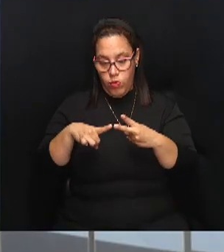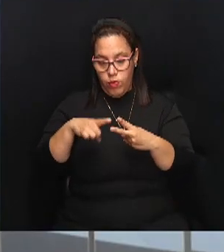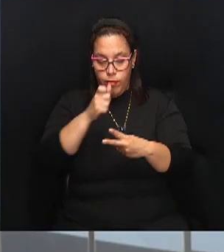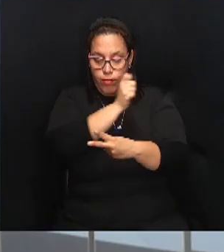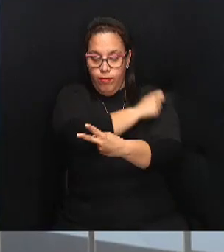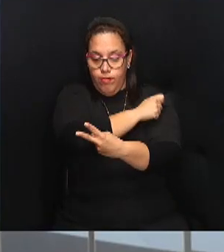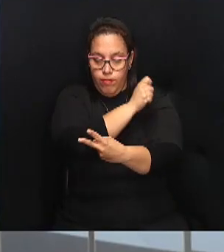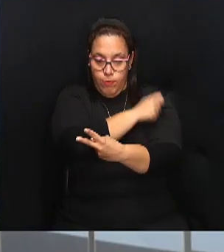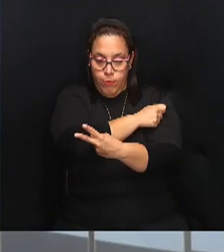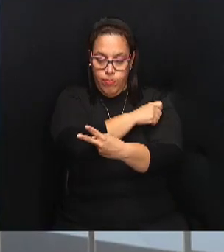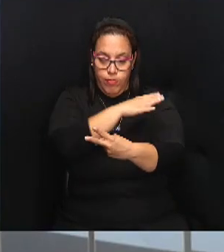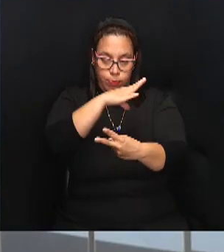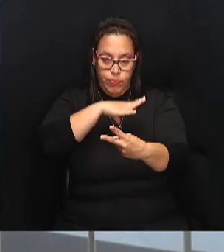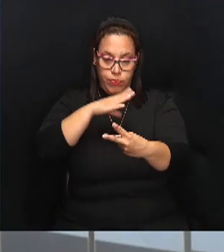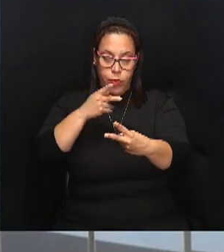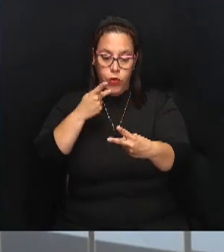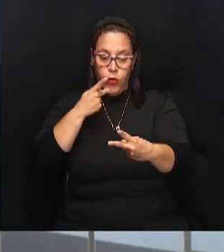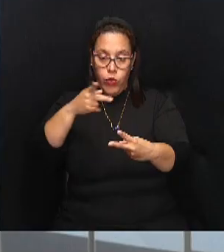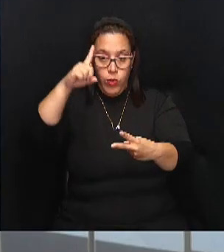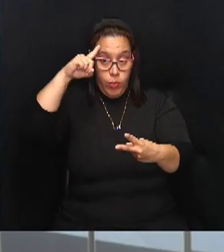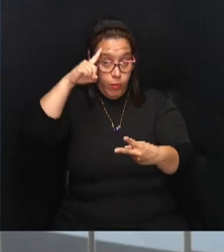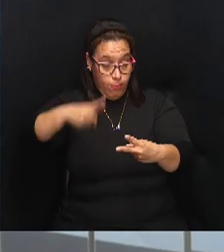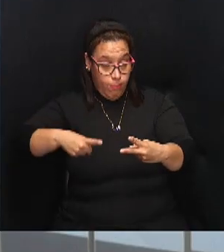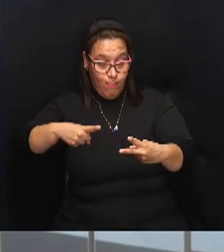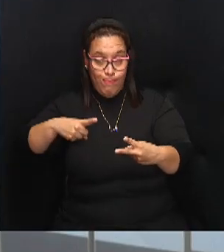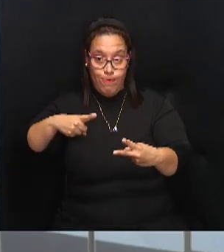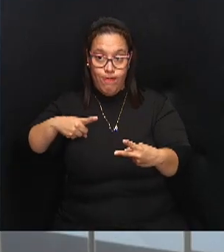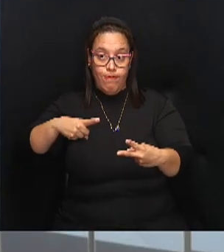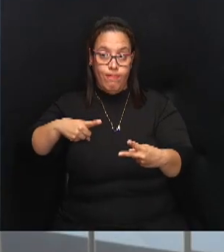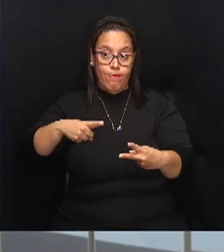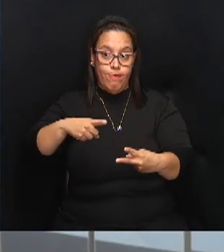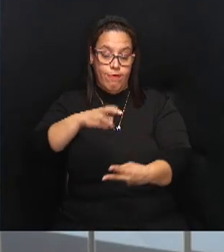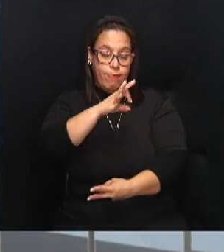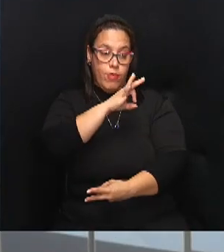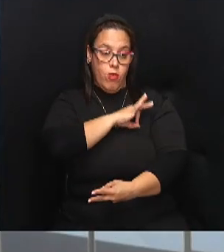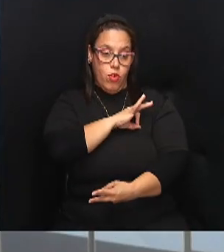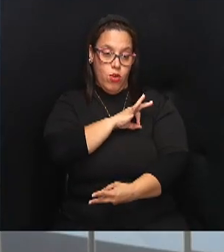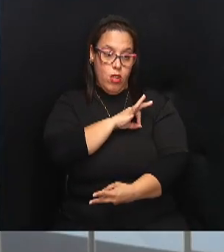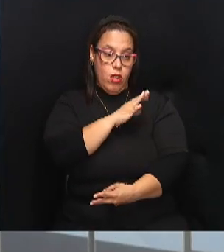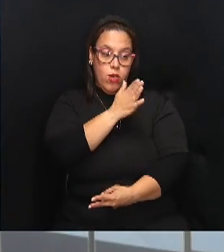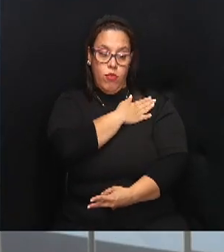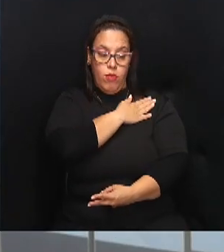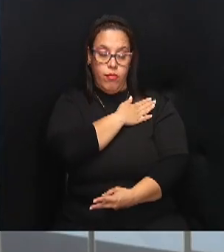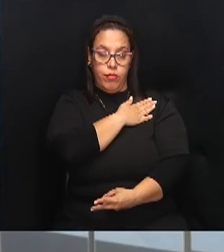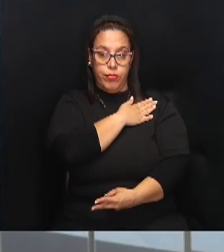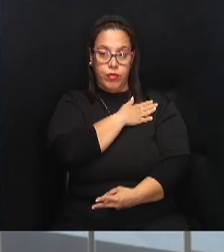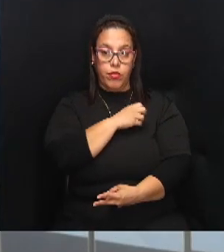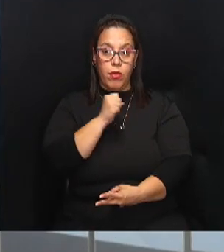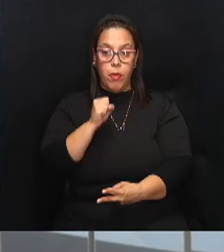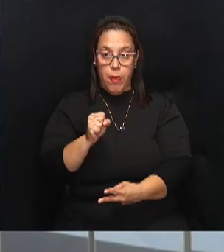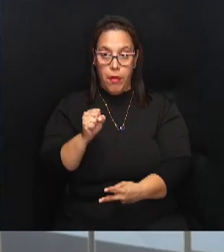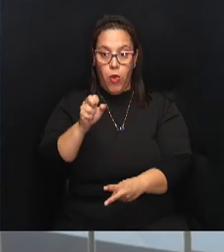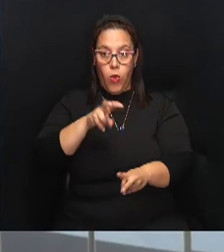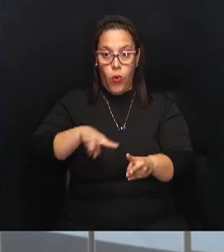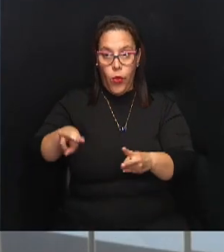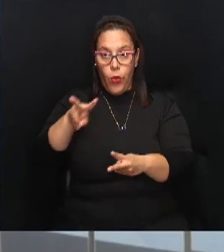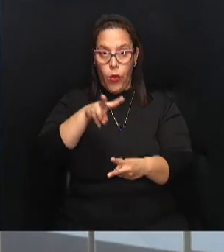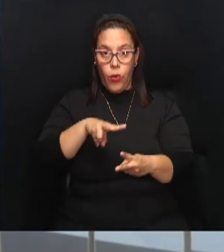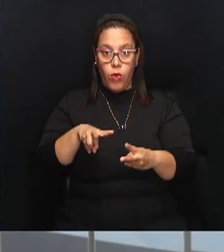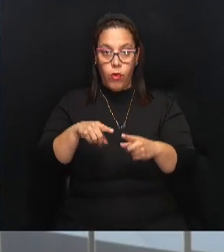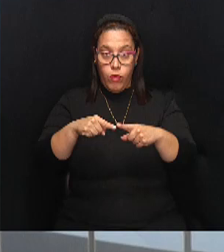do município tem que delegar essa atribuição para a Polícia Militar. E daí a gente pode fazer a fiscalização, principalmente